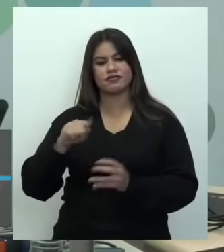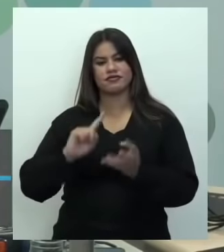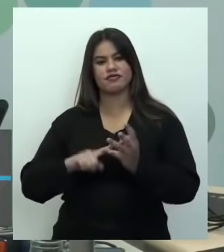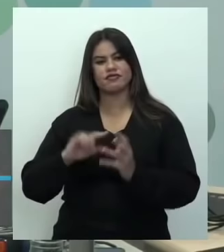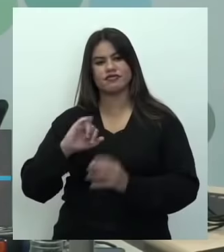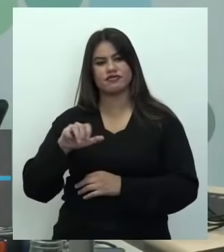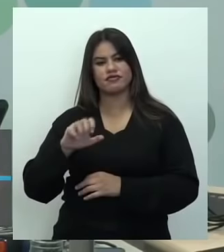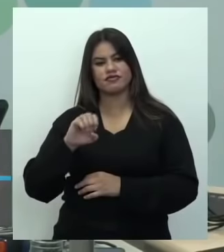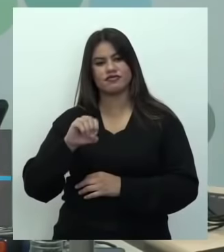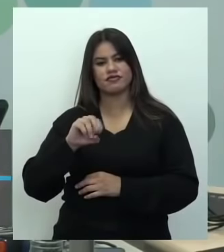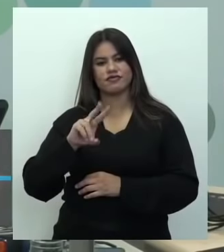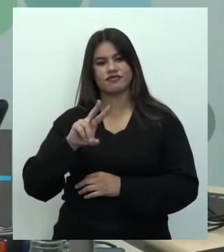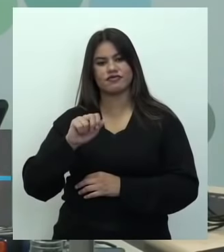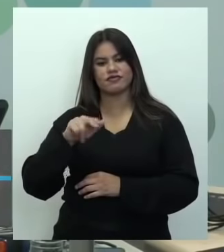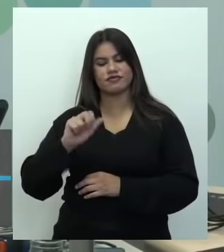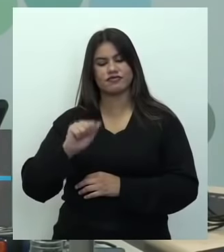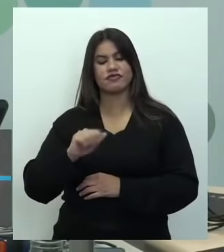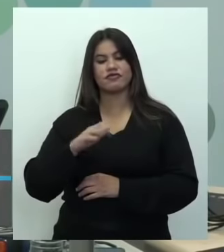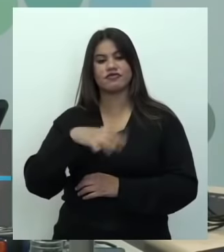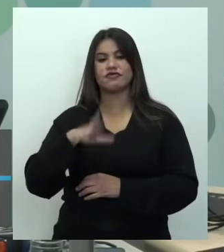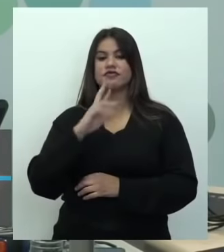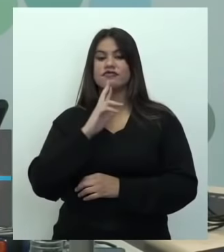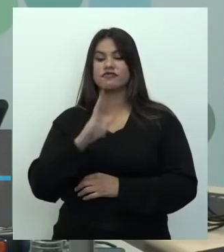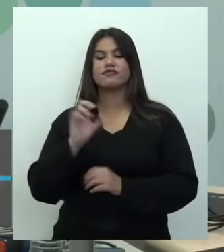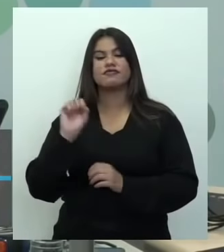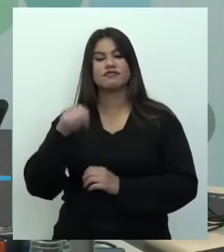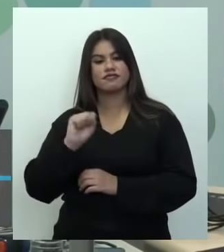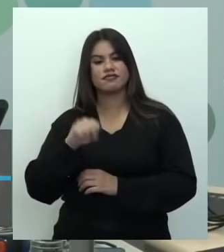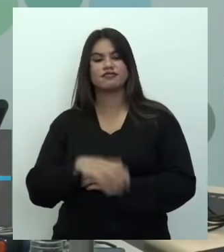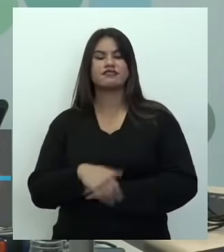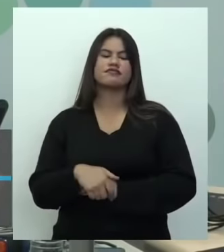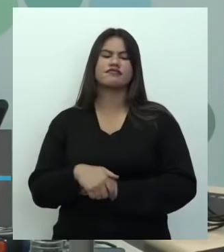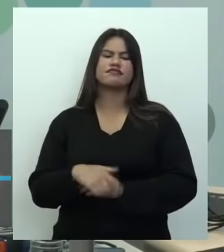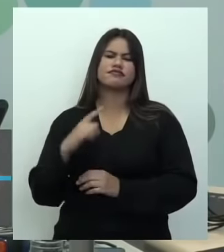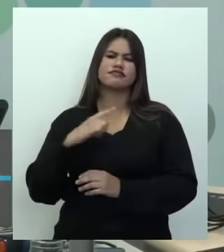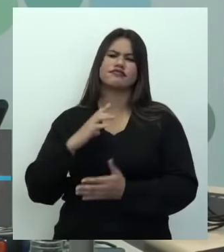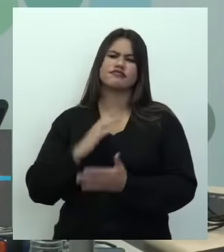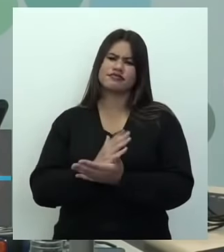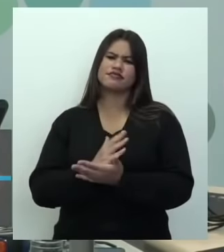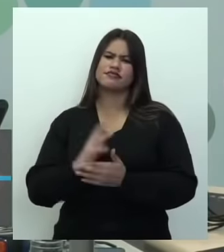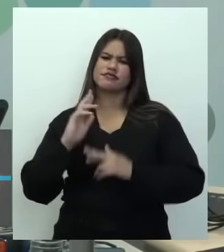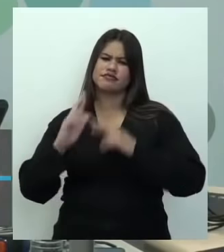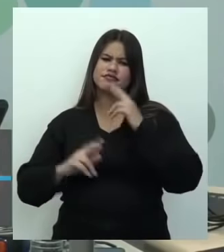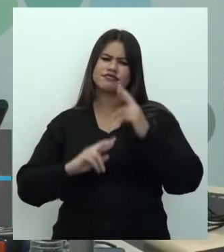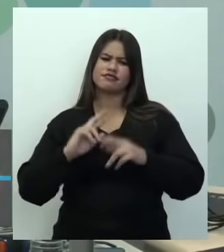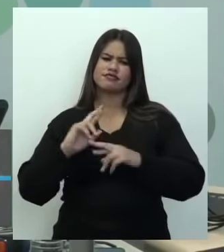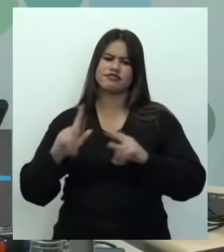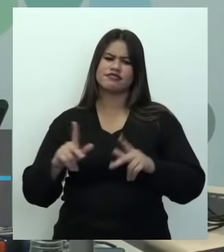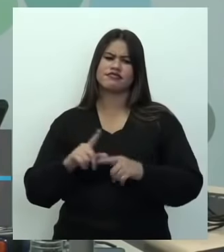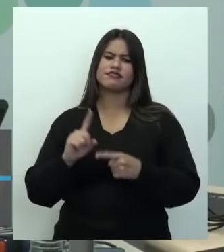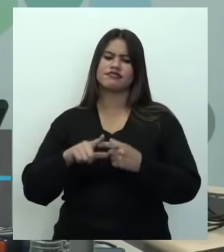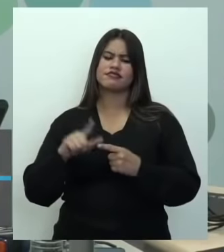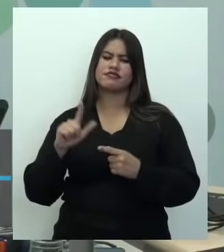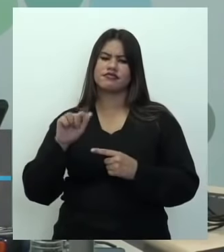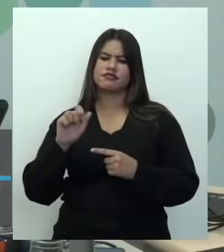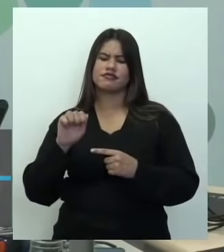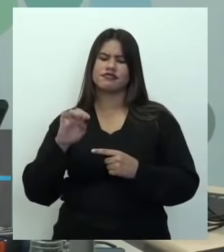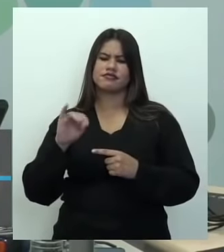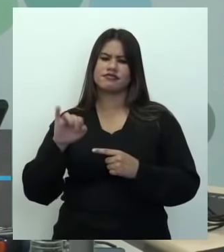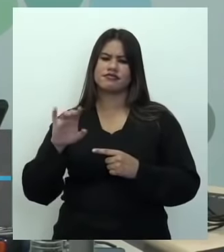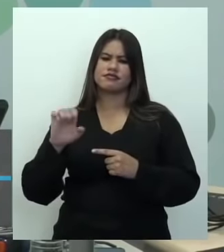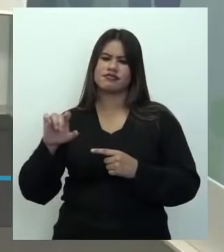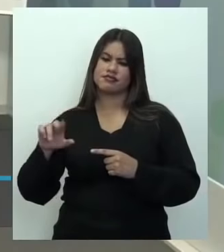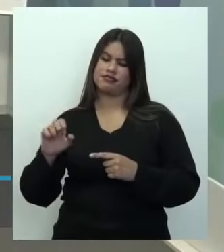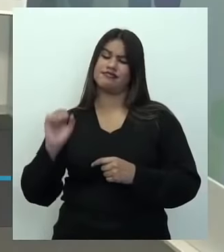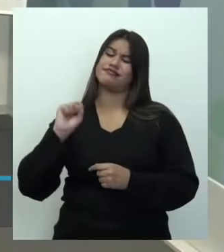já conhecem, que já utilizaram. Aí a gente tem algumas variações de resposta. O Gabriel, ele disse que sim, quem